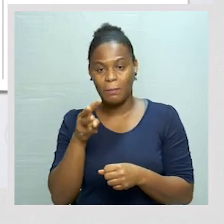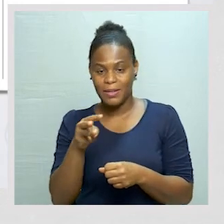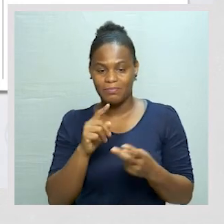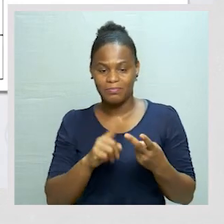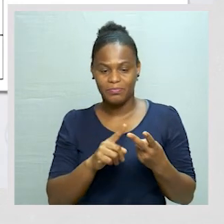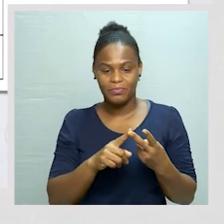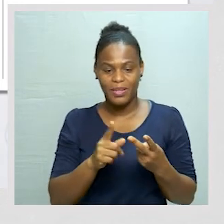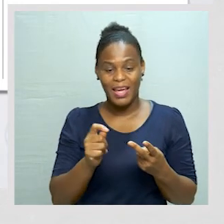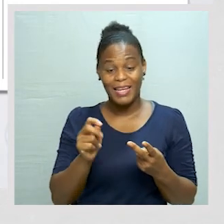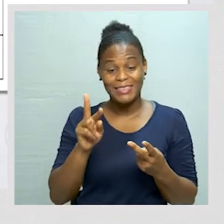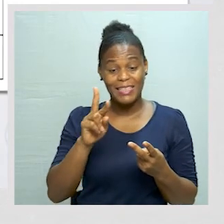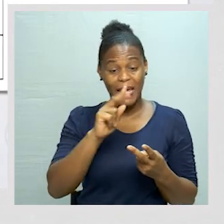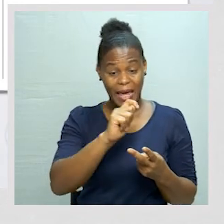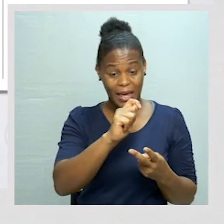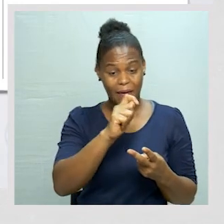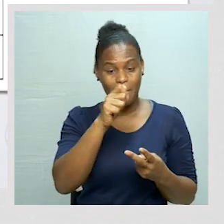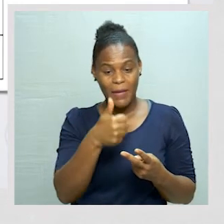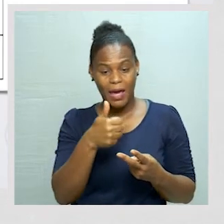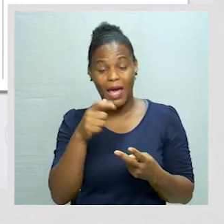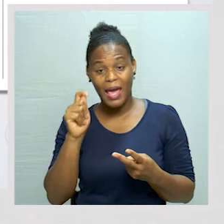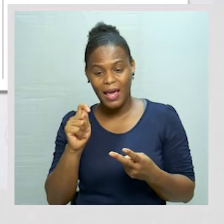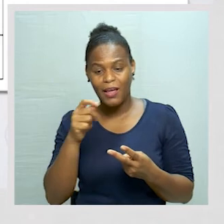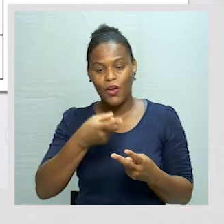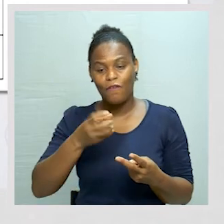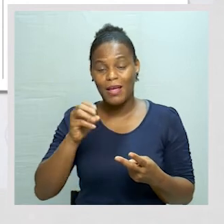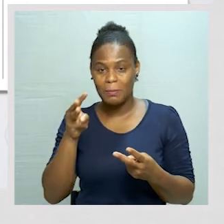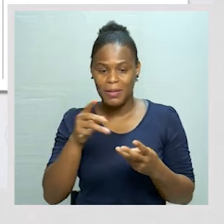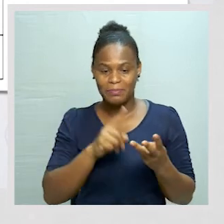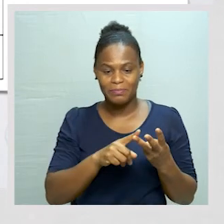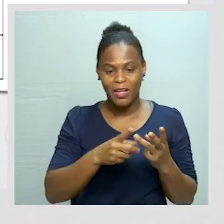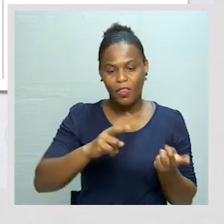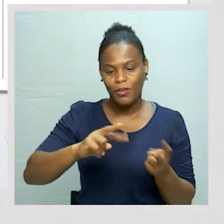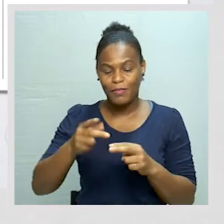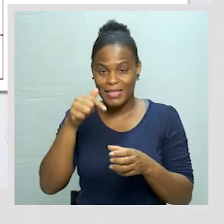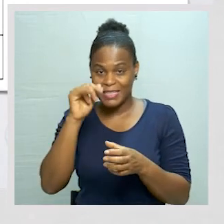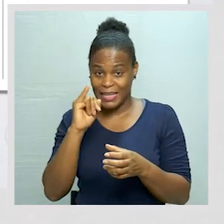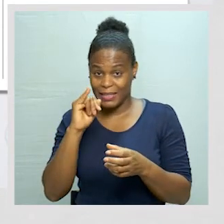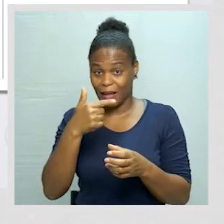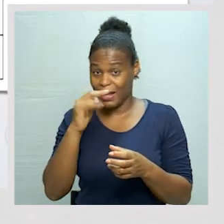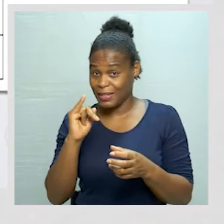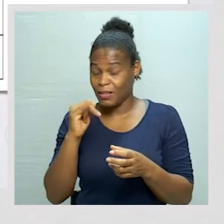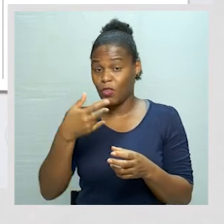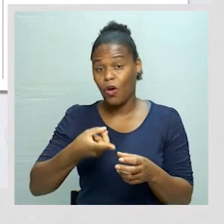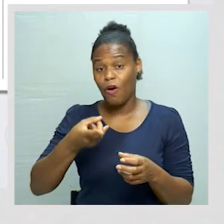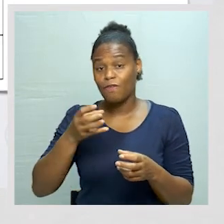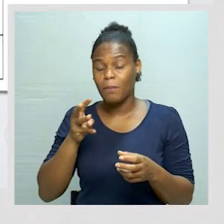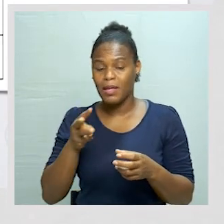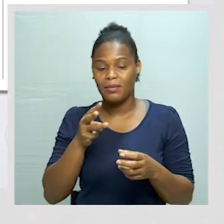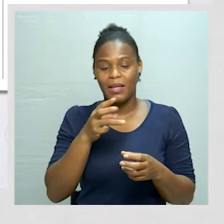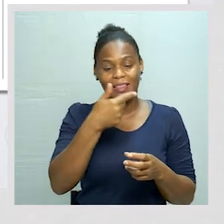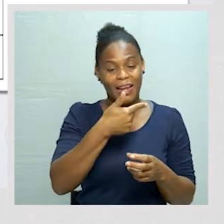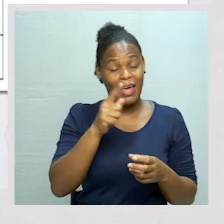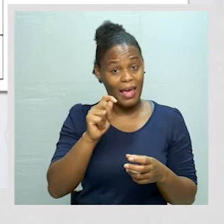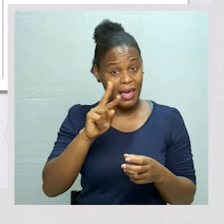mil. Excedente bruto de exploração, 90 mil. As transferências internas, de 9 mil. As